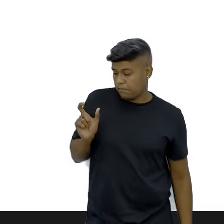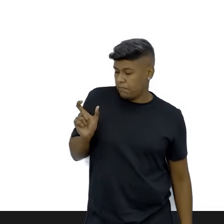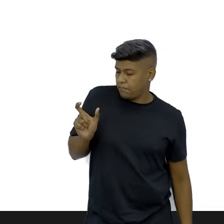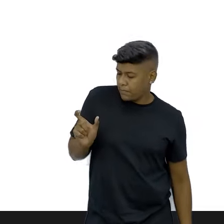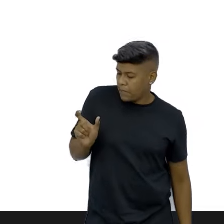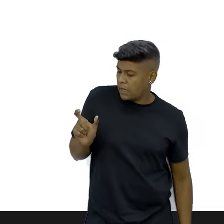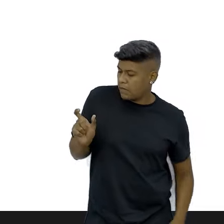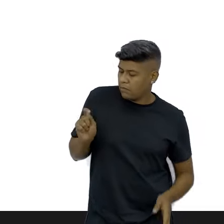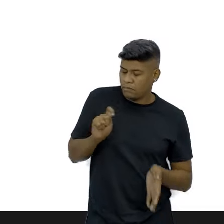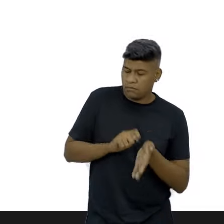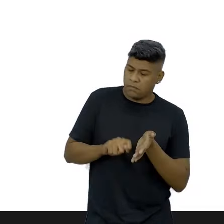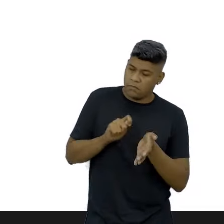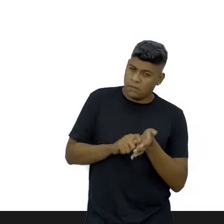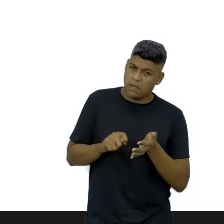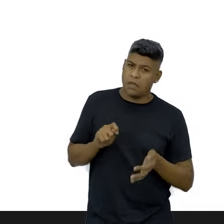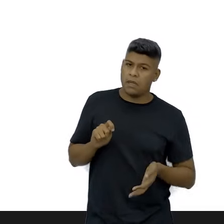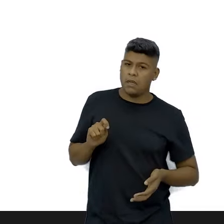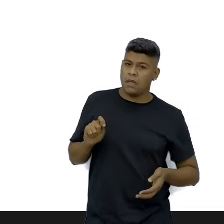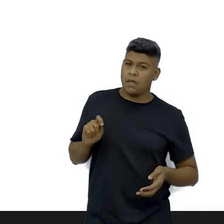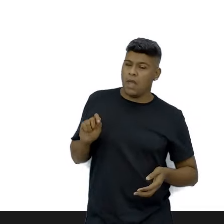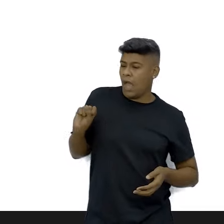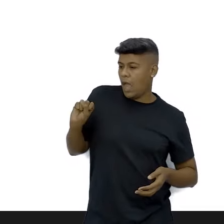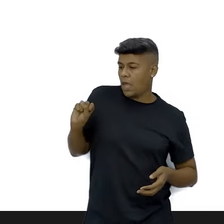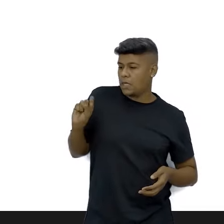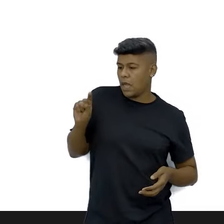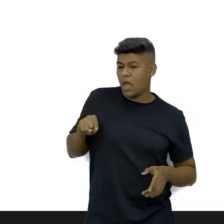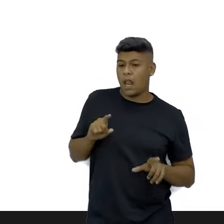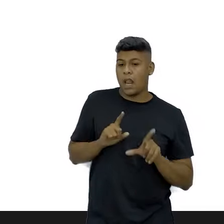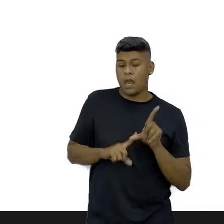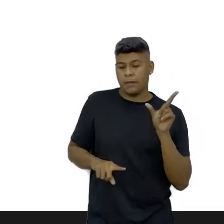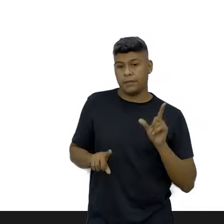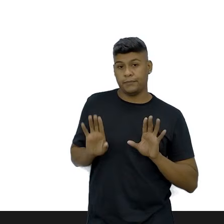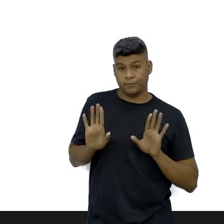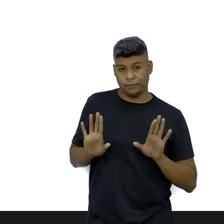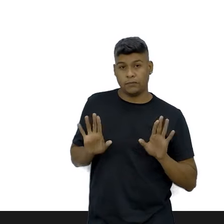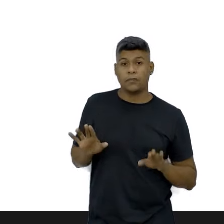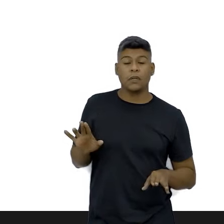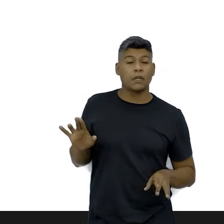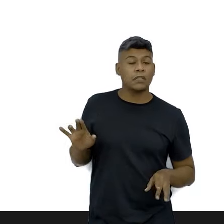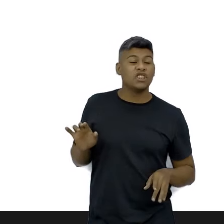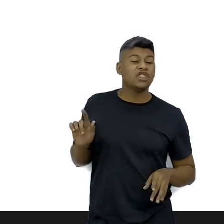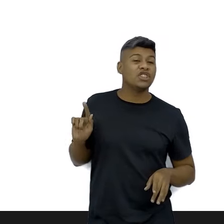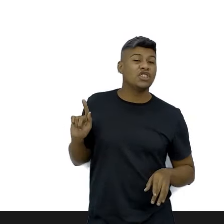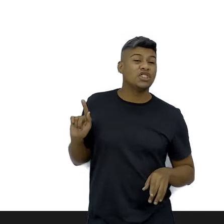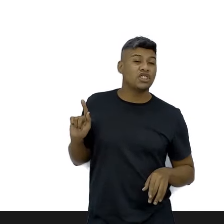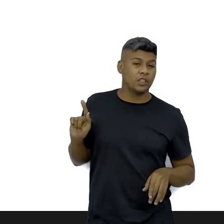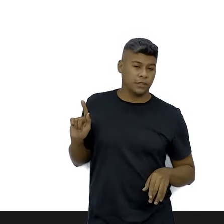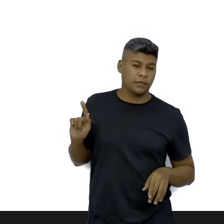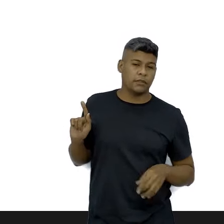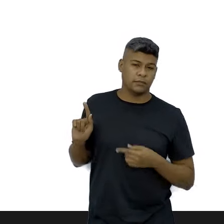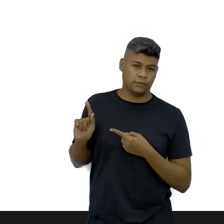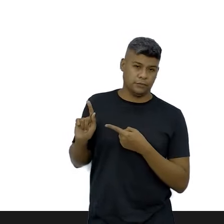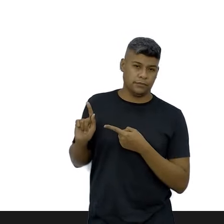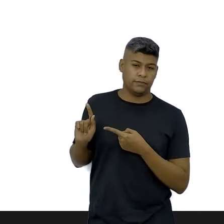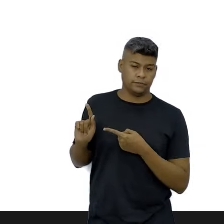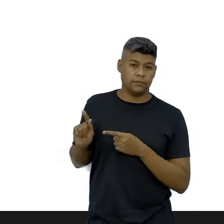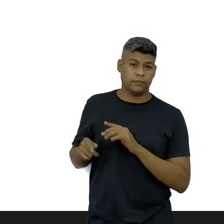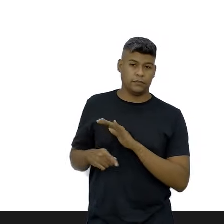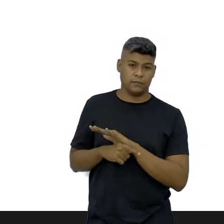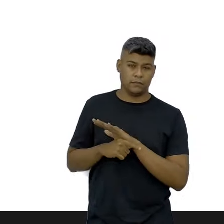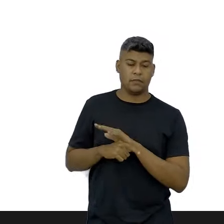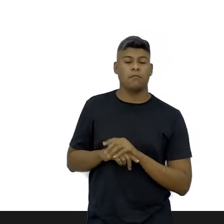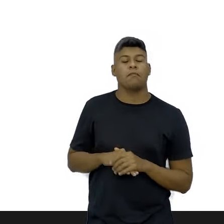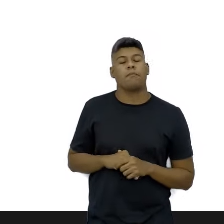vai ser escrita com essa ou aquela letra. Então, por exemplo, para representar o som do G, né, do